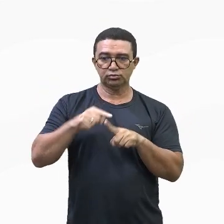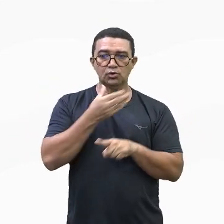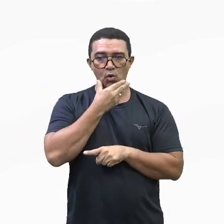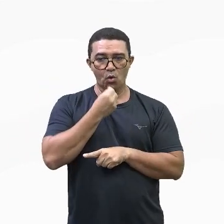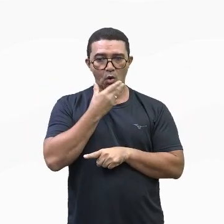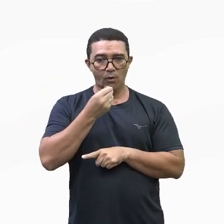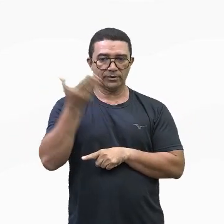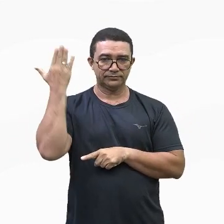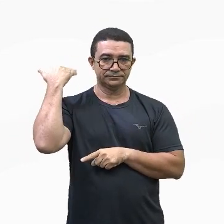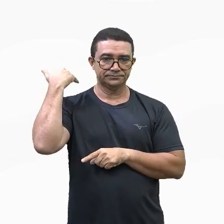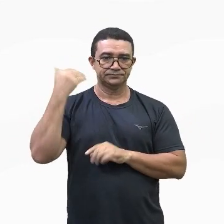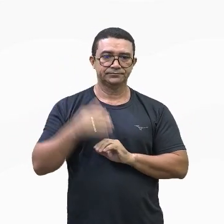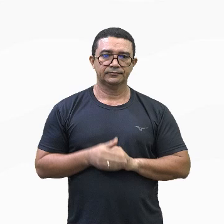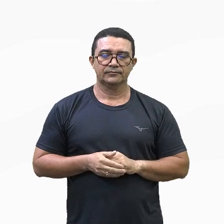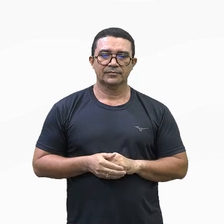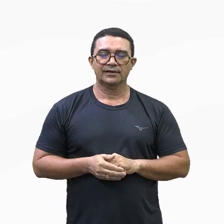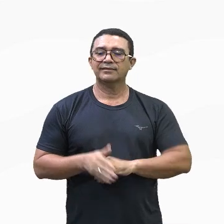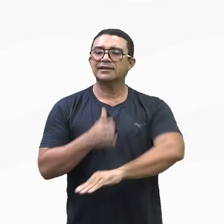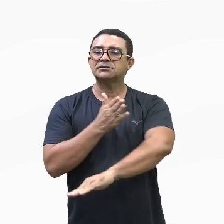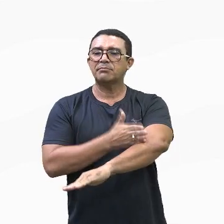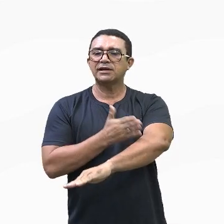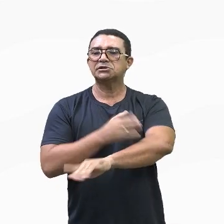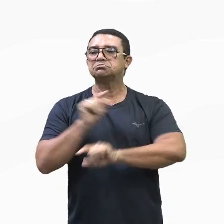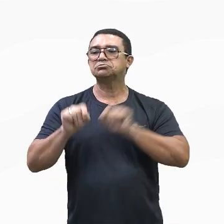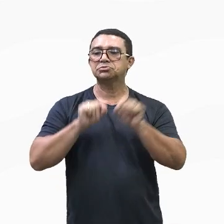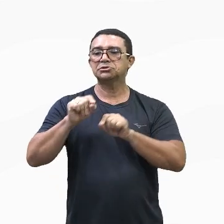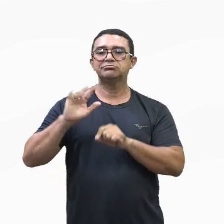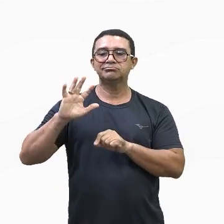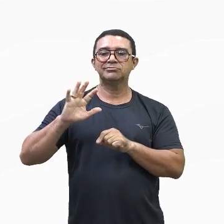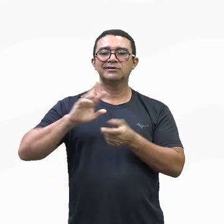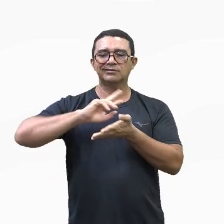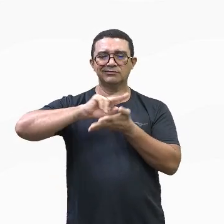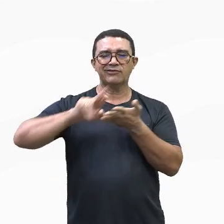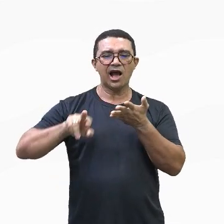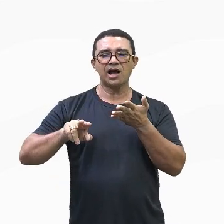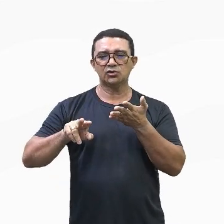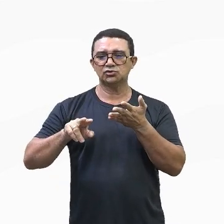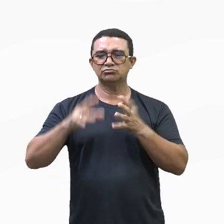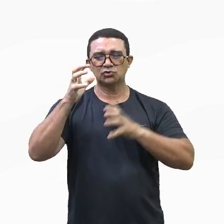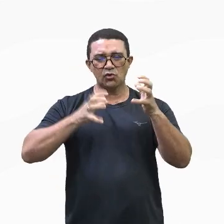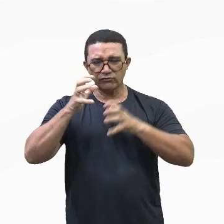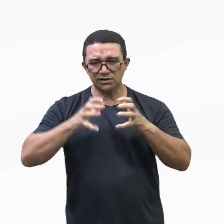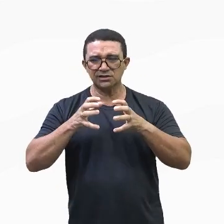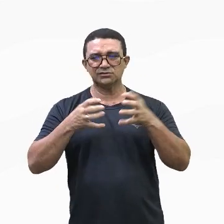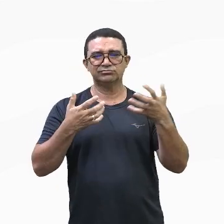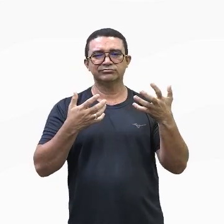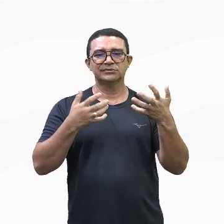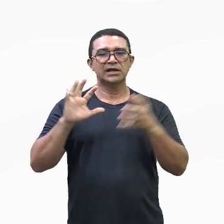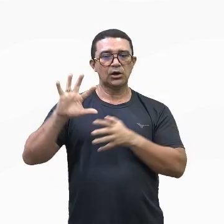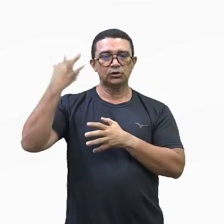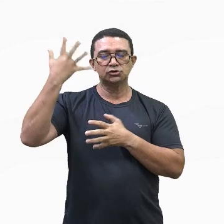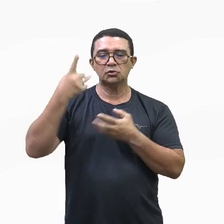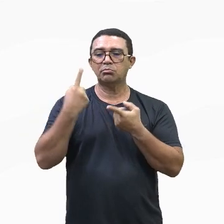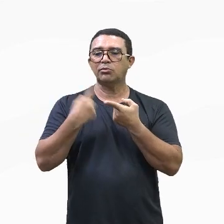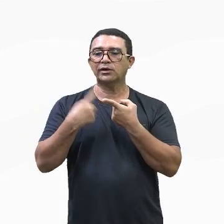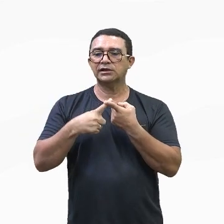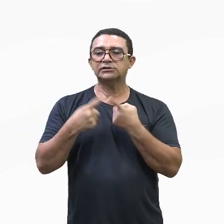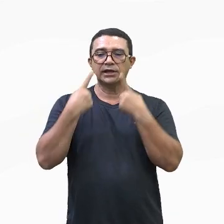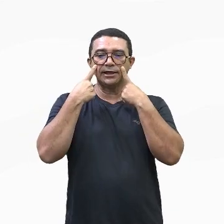pré-história. E na Idade Média, professor, foram vários os conflitos ocorridos por interesses